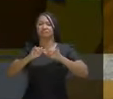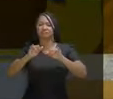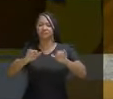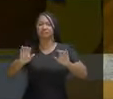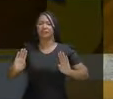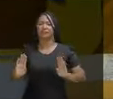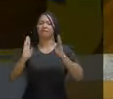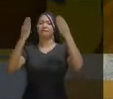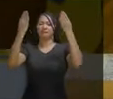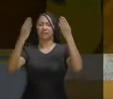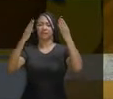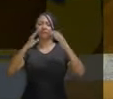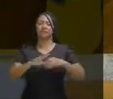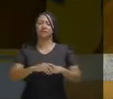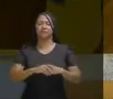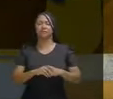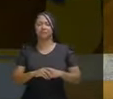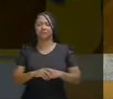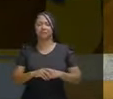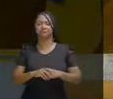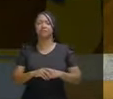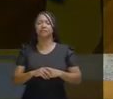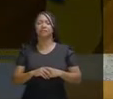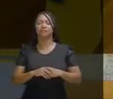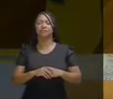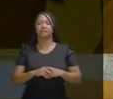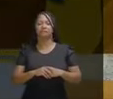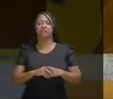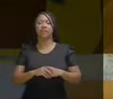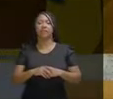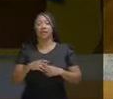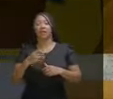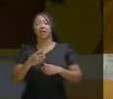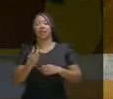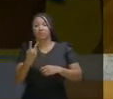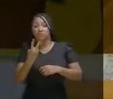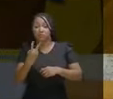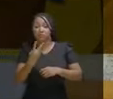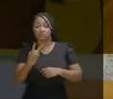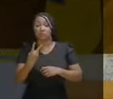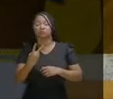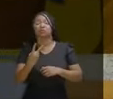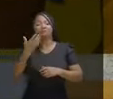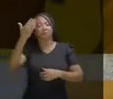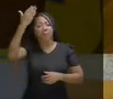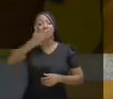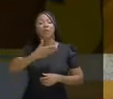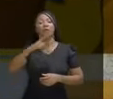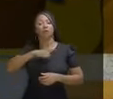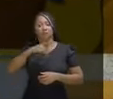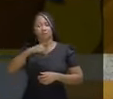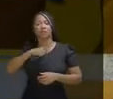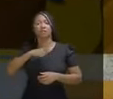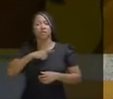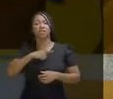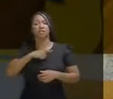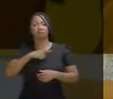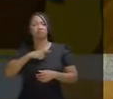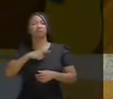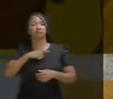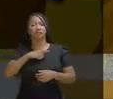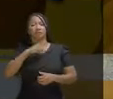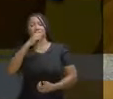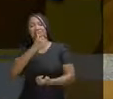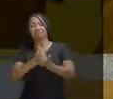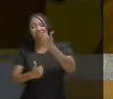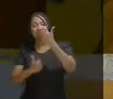de R$ 54.800. Nos dois casos, ficou comprovado que houve